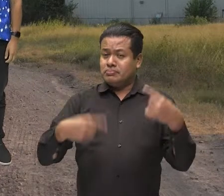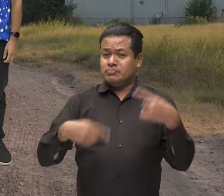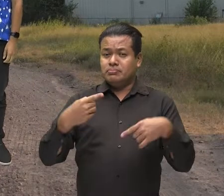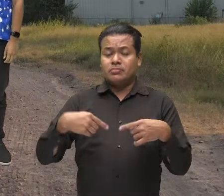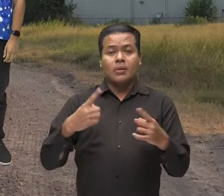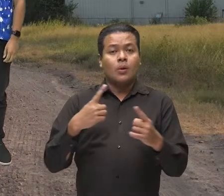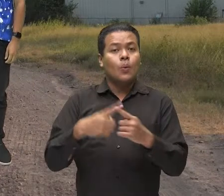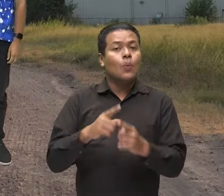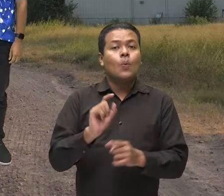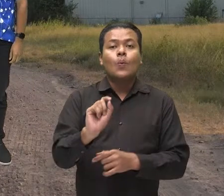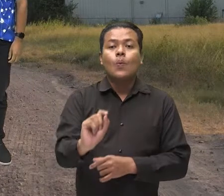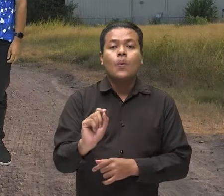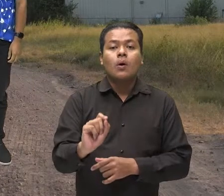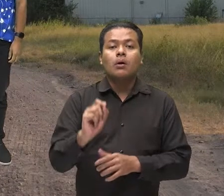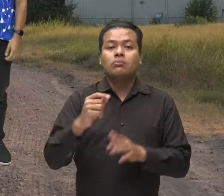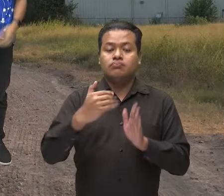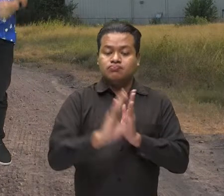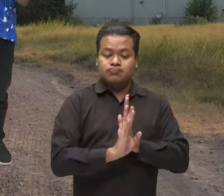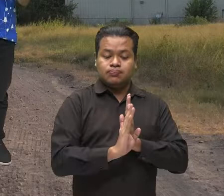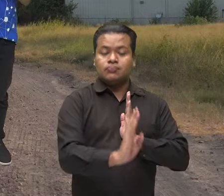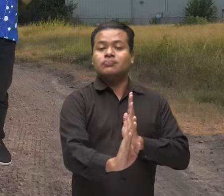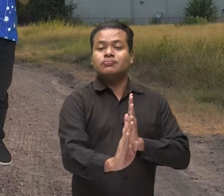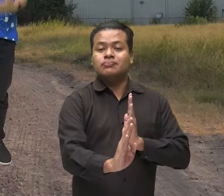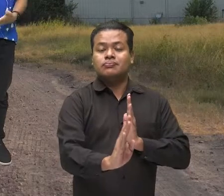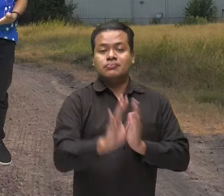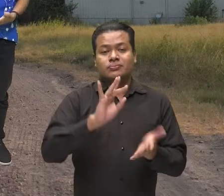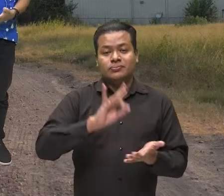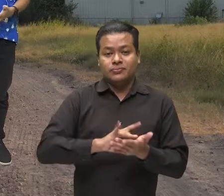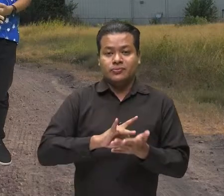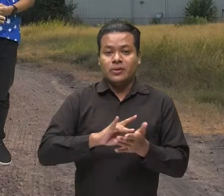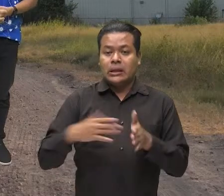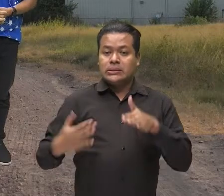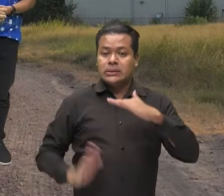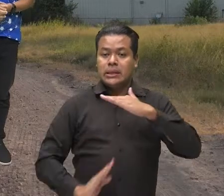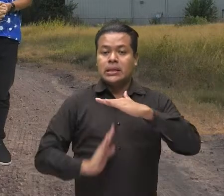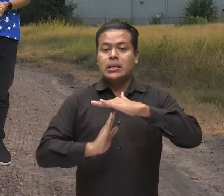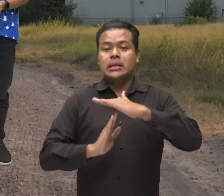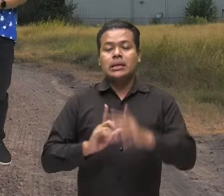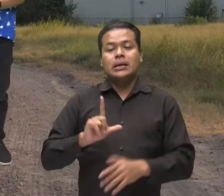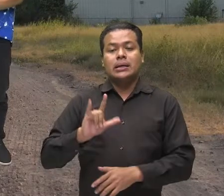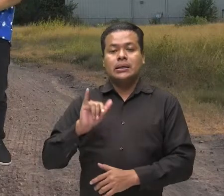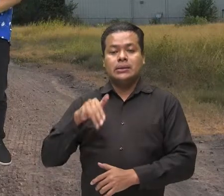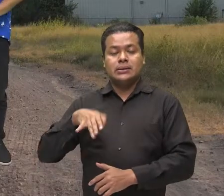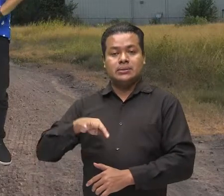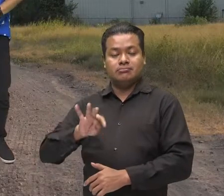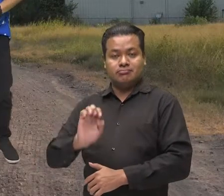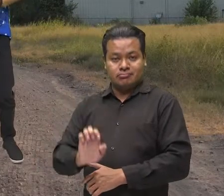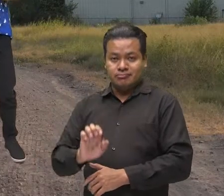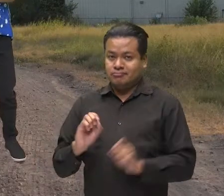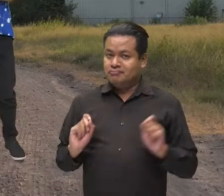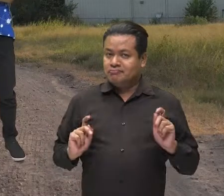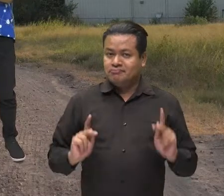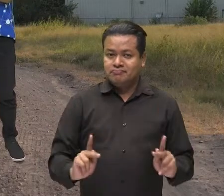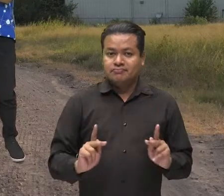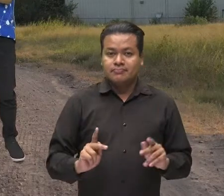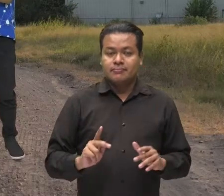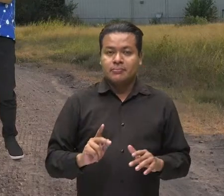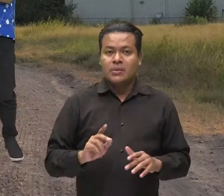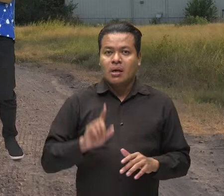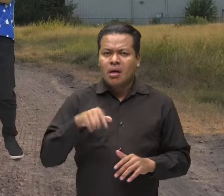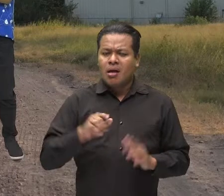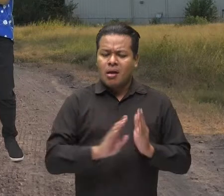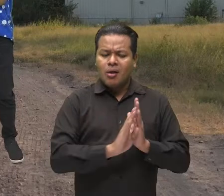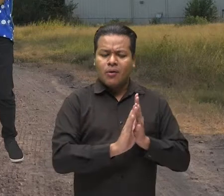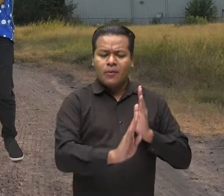conta das suas fronteiras, né, por conta dos seus limites que existem aí entre si. Beleza, gente? Nem um muro como